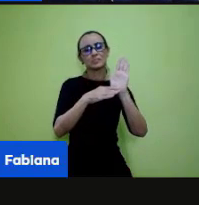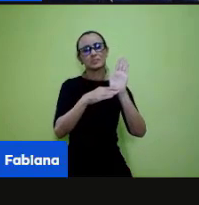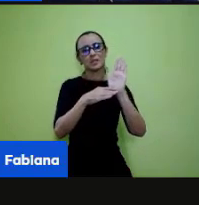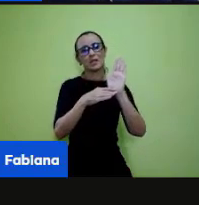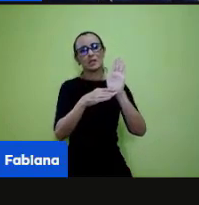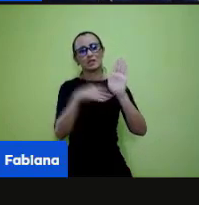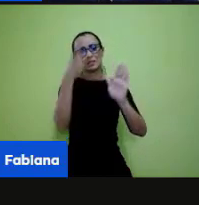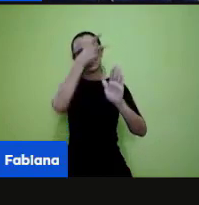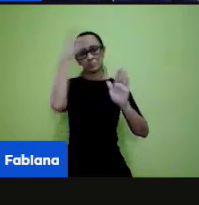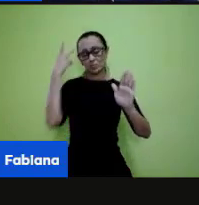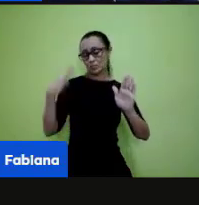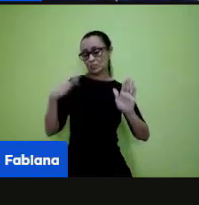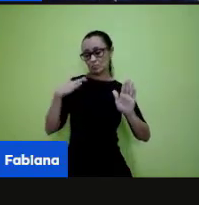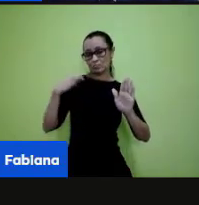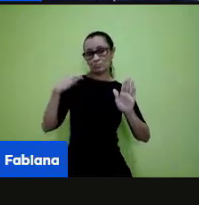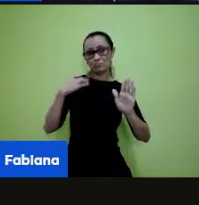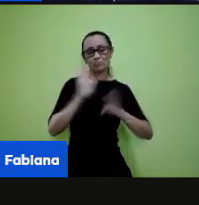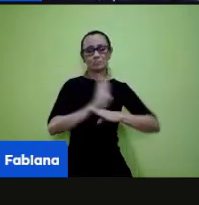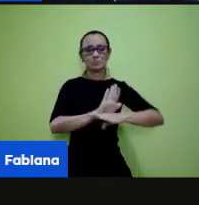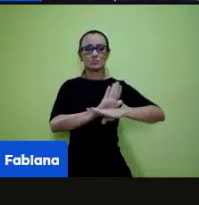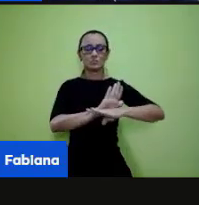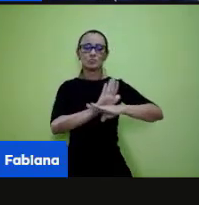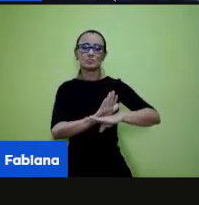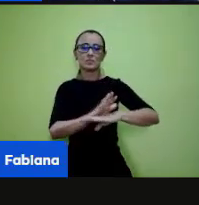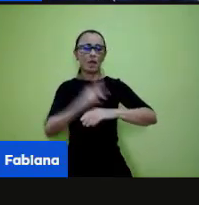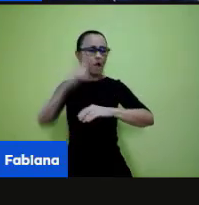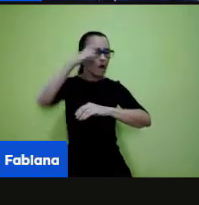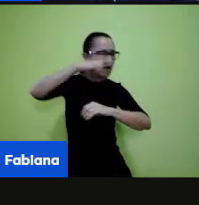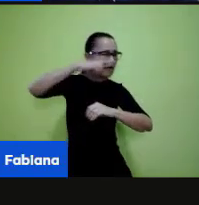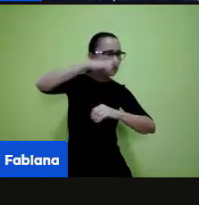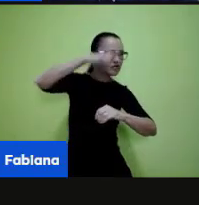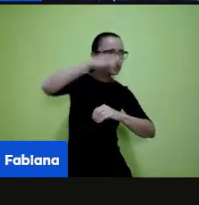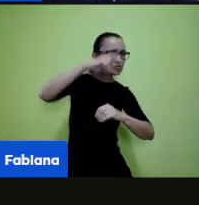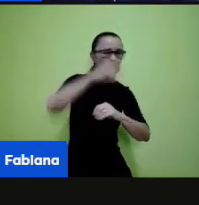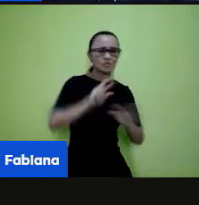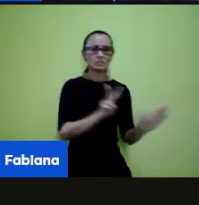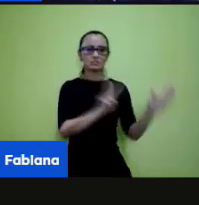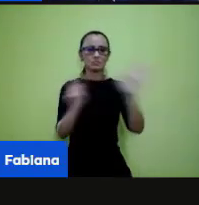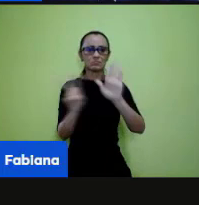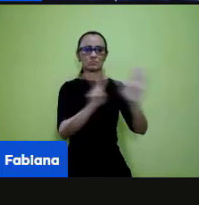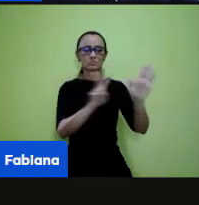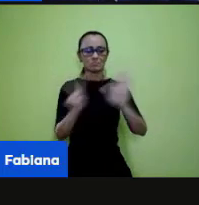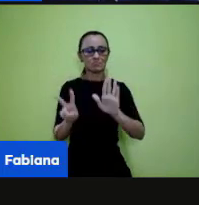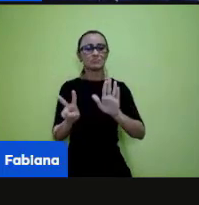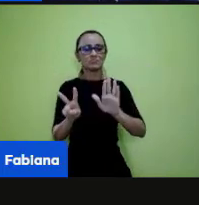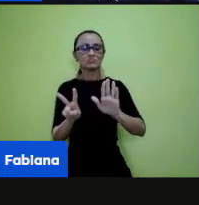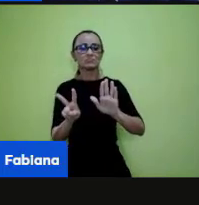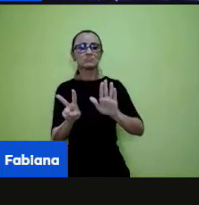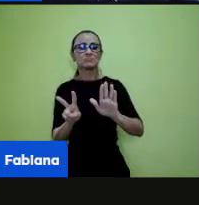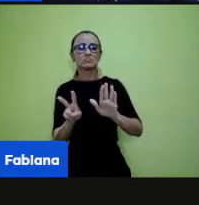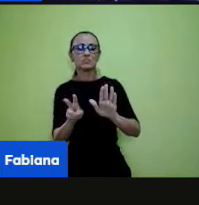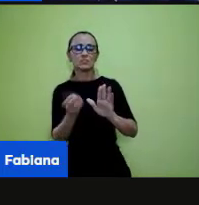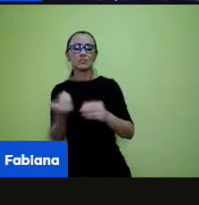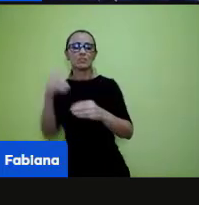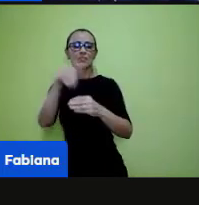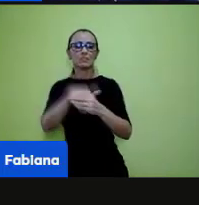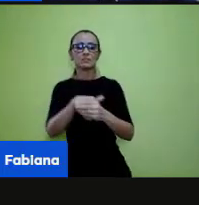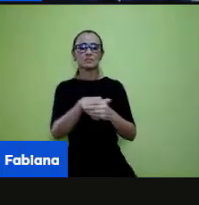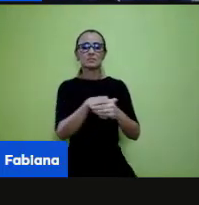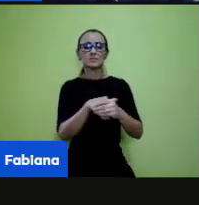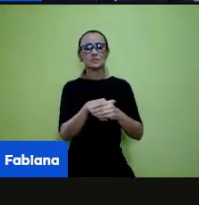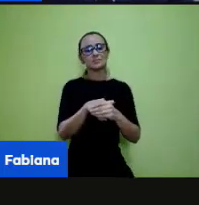essas atribuições são realizar vistorias bissemanais, 2 vezes dentro da